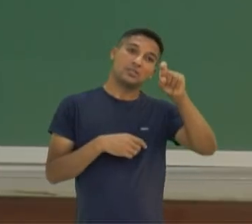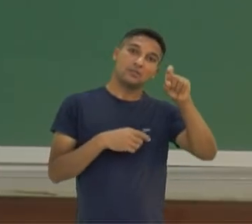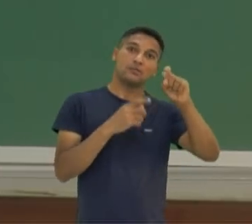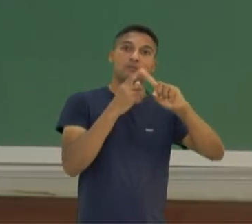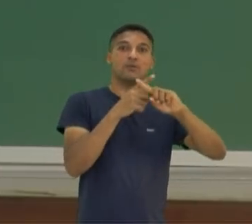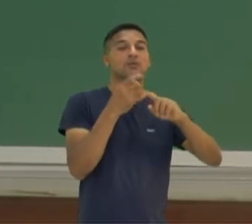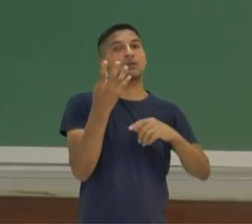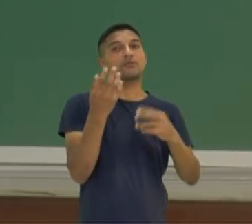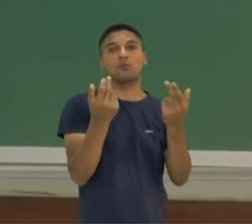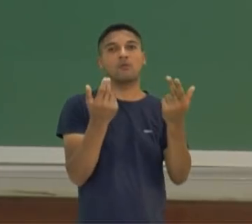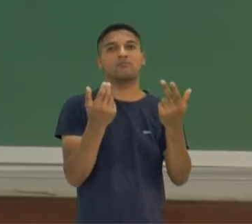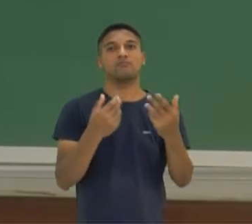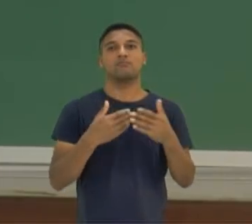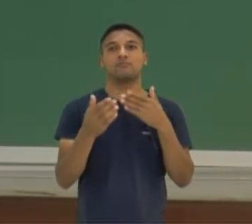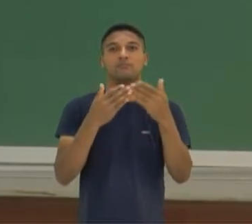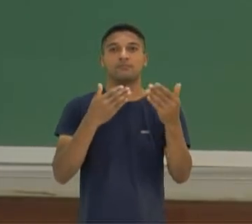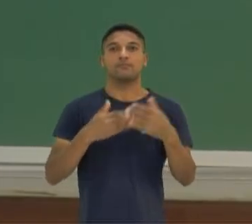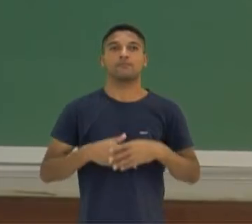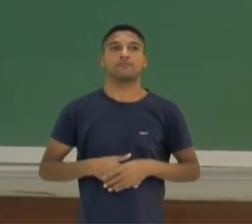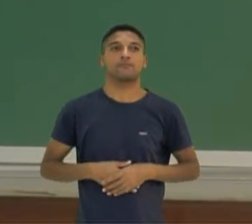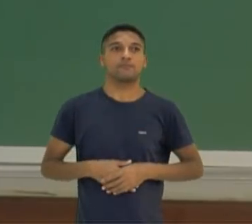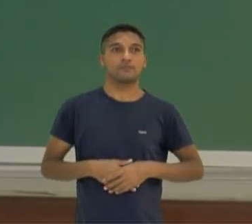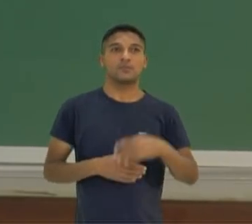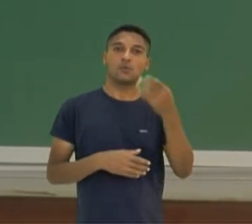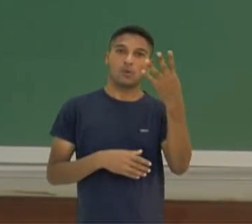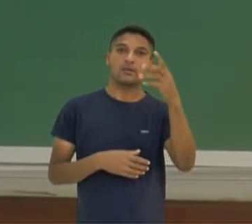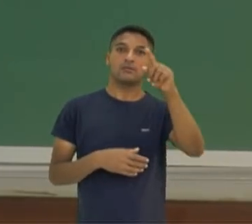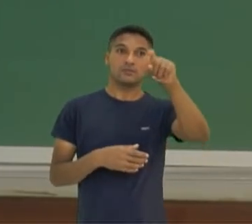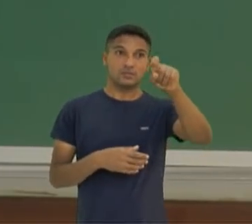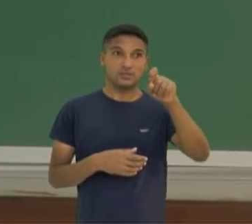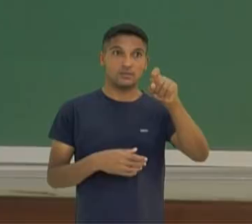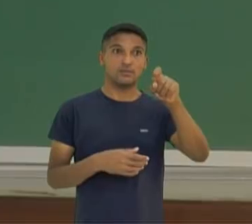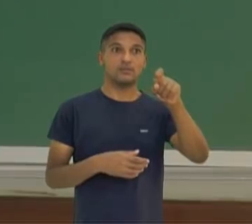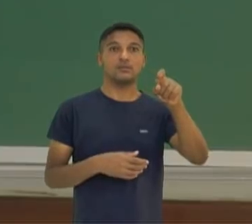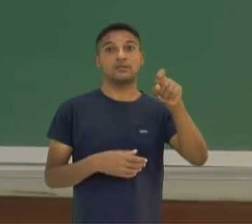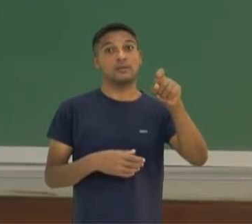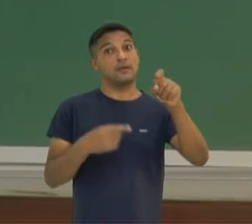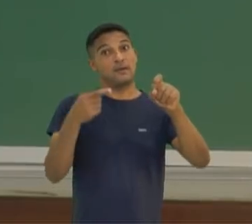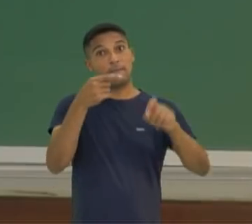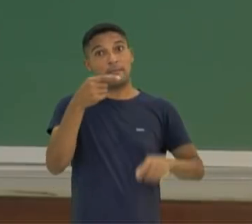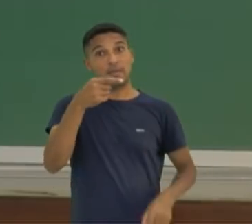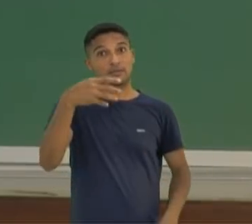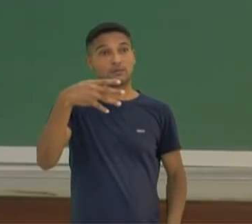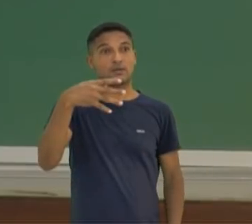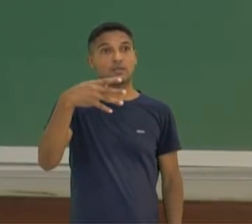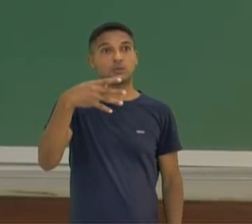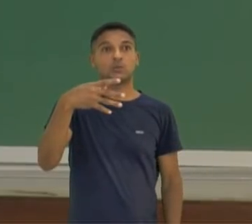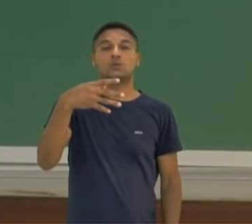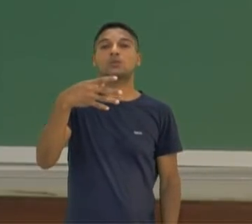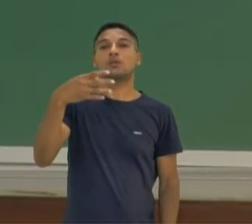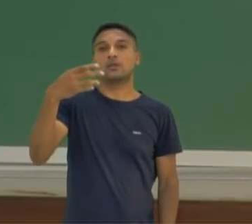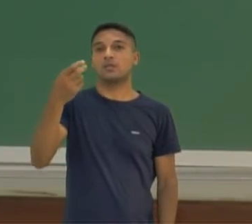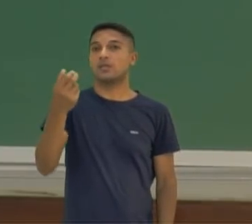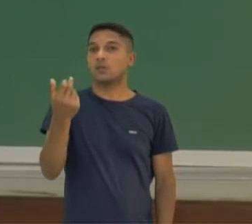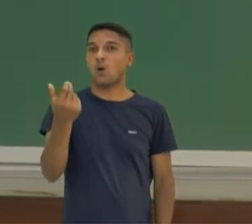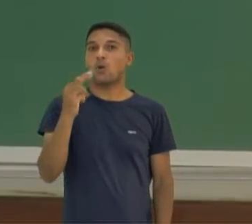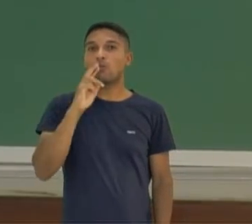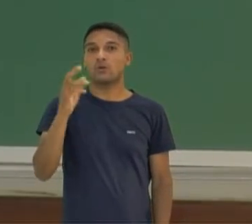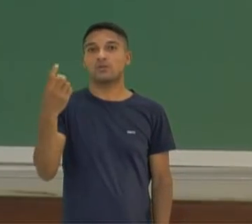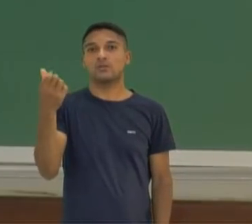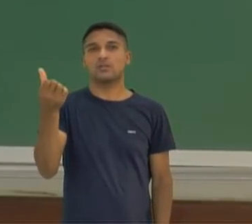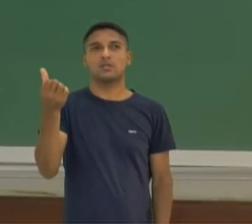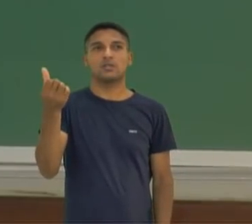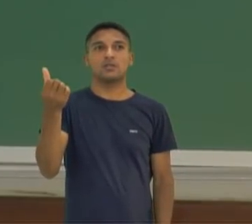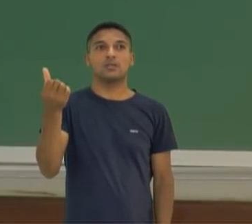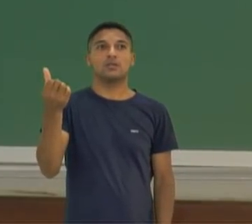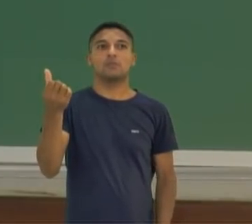para facilitar a nossa fala. 4x, subtraí 4 e obtive 16. E